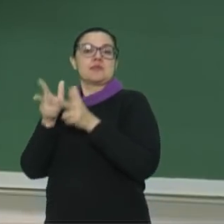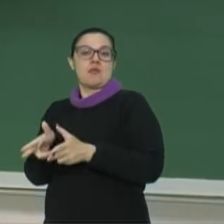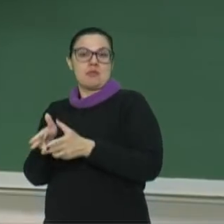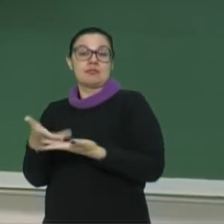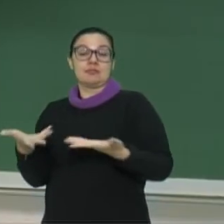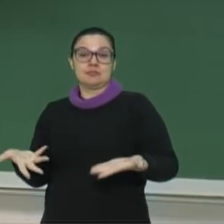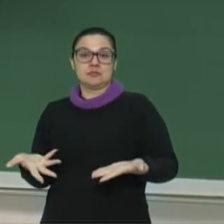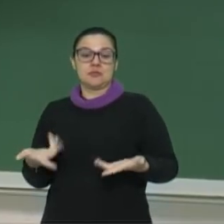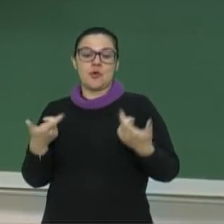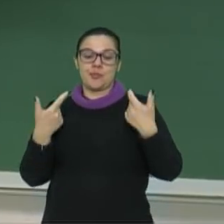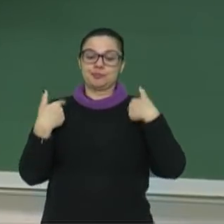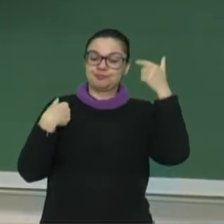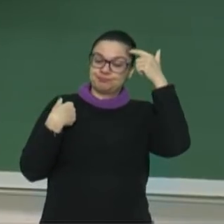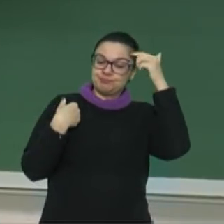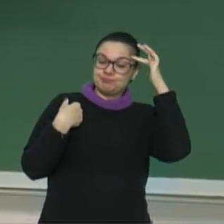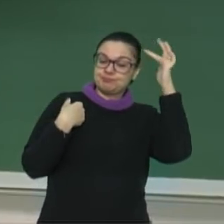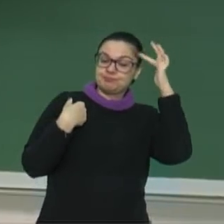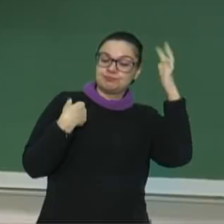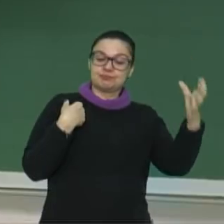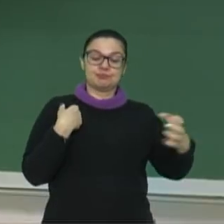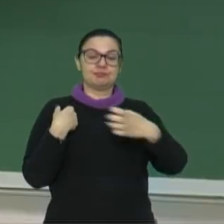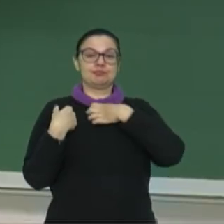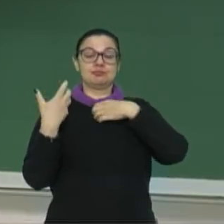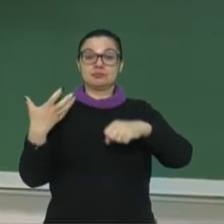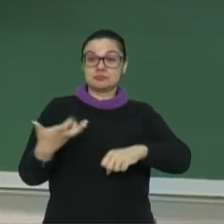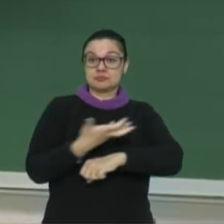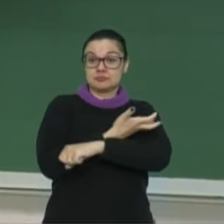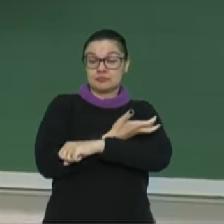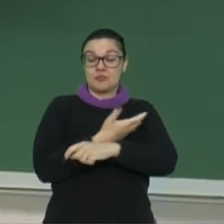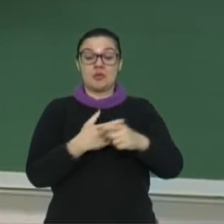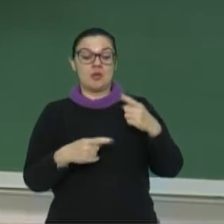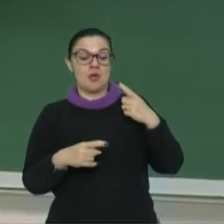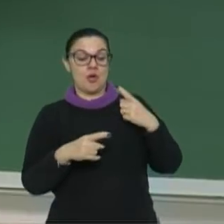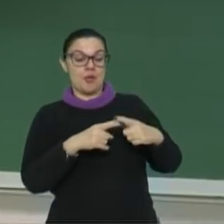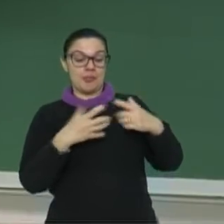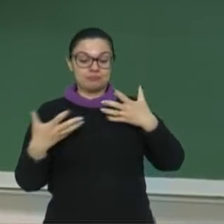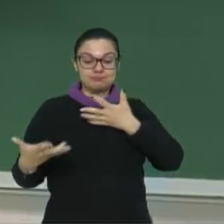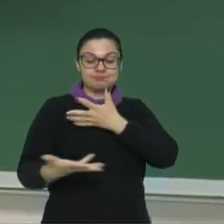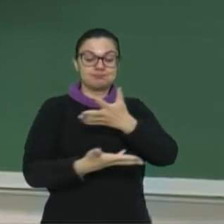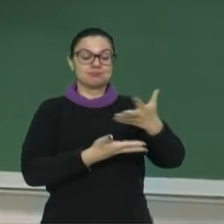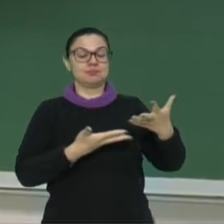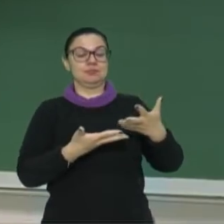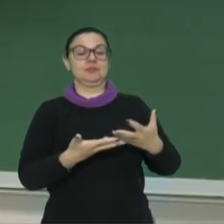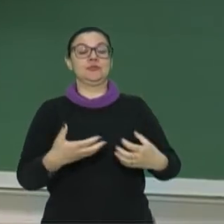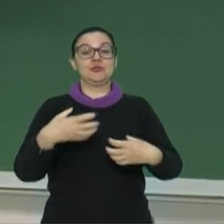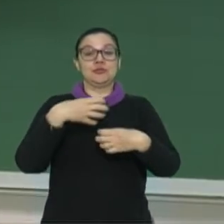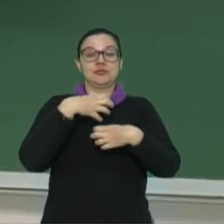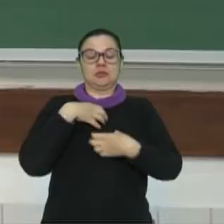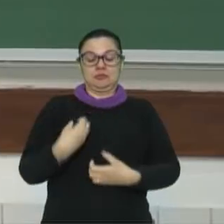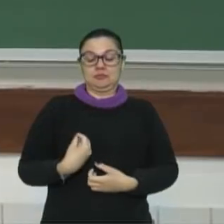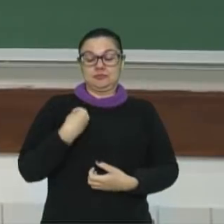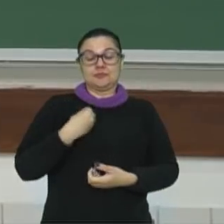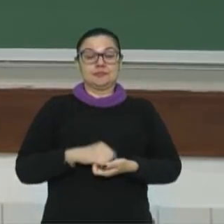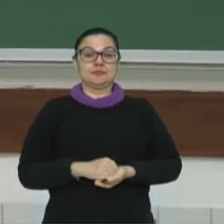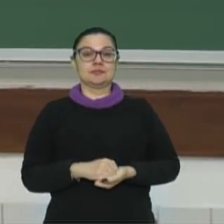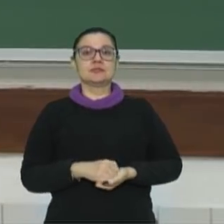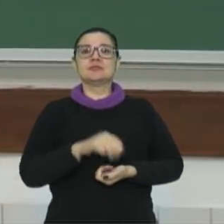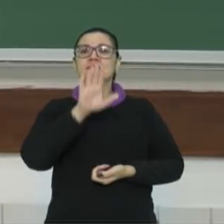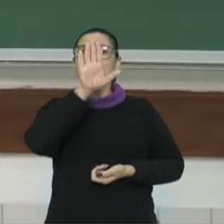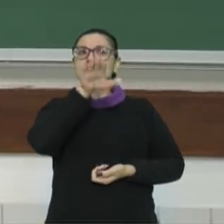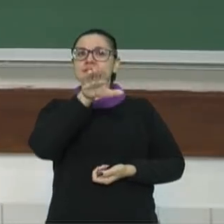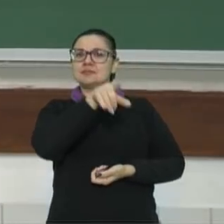né? Então eu preciso pensar os meus sentimentos e as minhas emoções, porque eles regem aí a maneira como eu vivo.